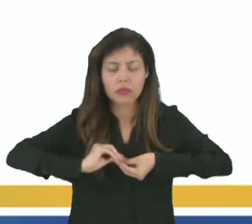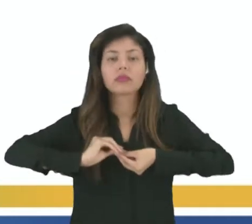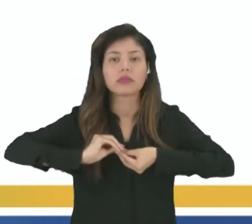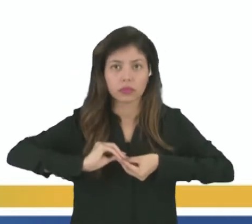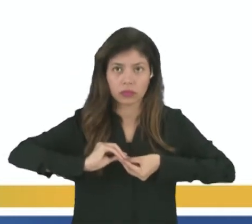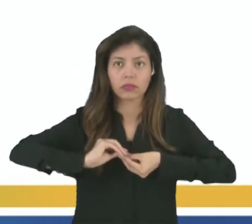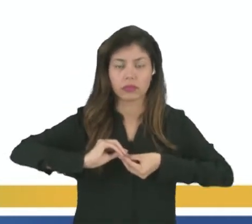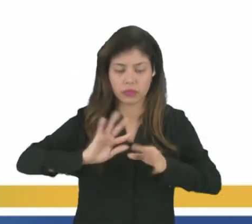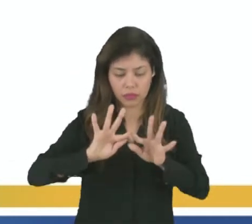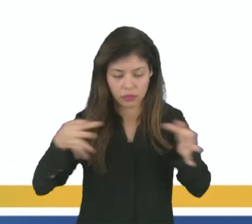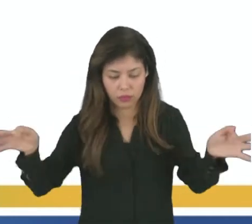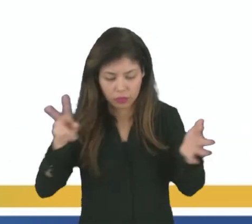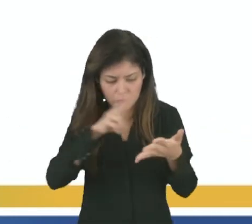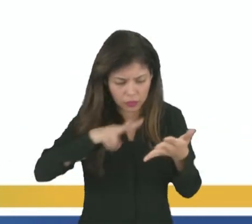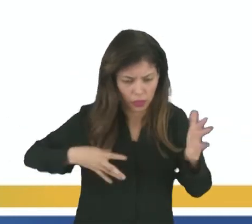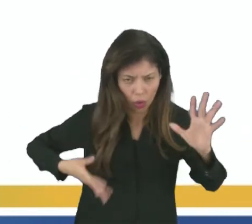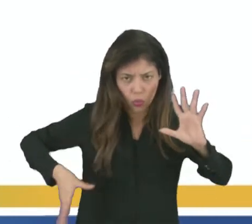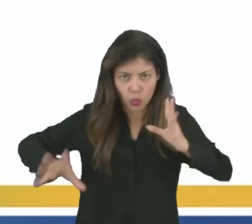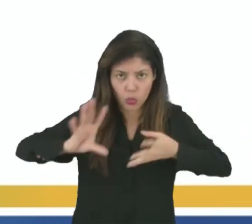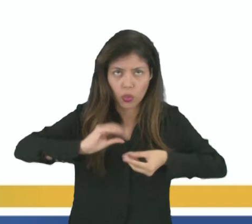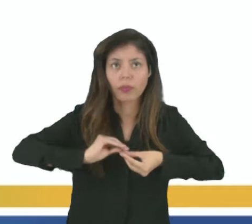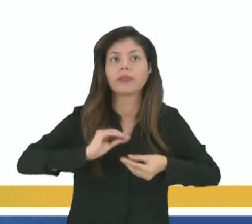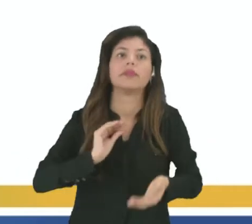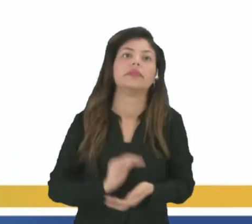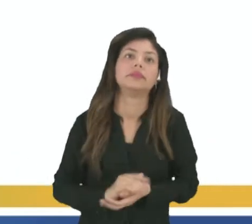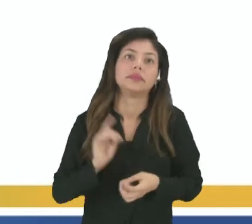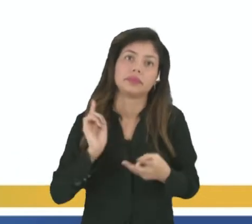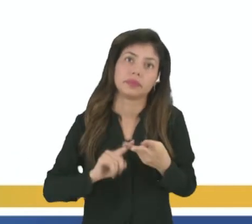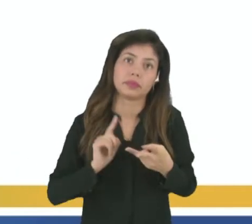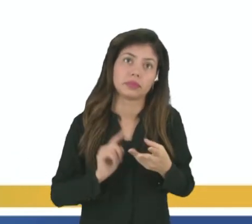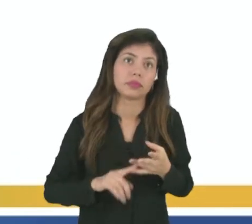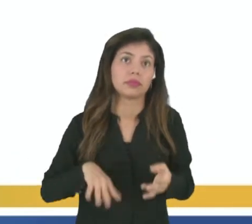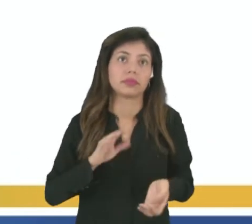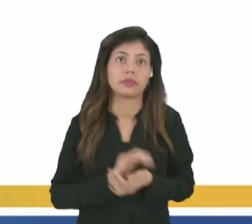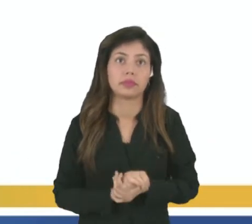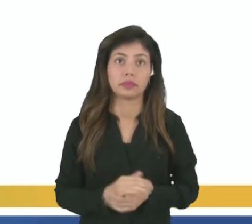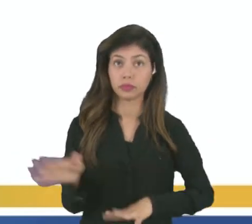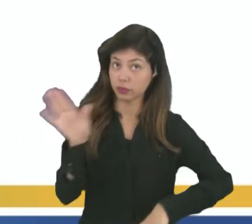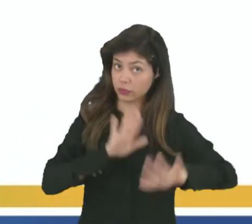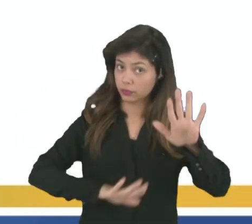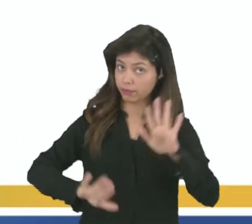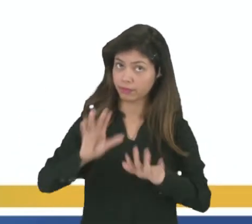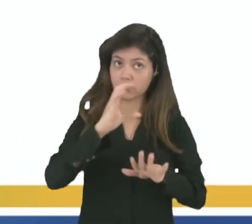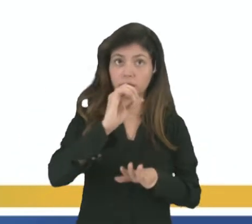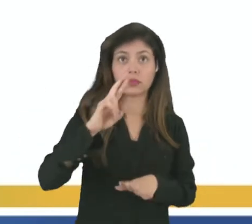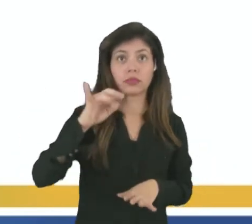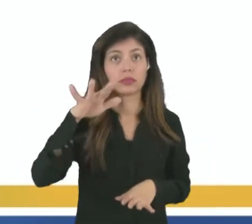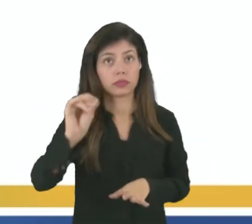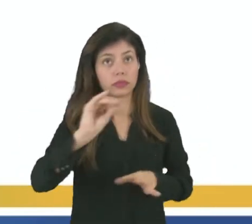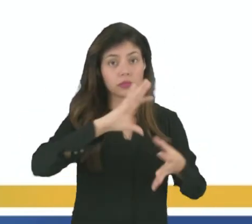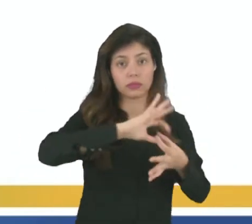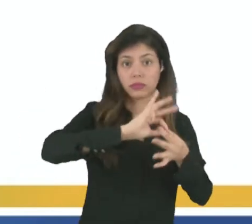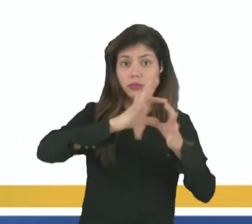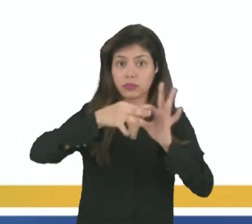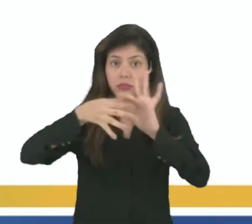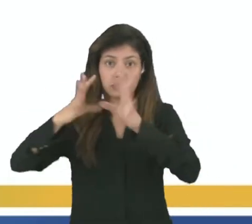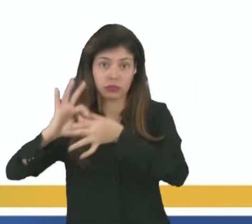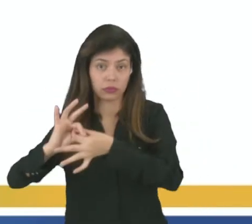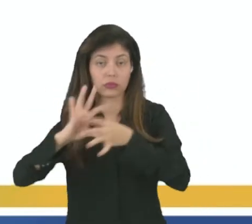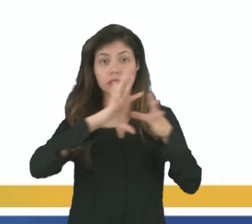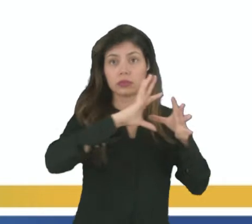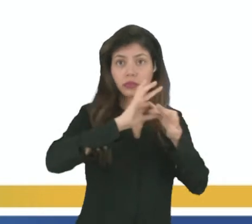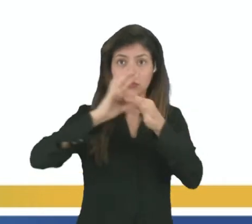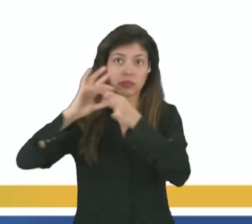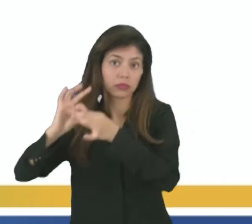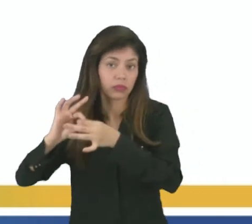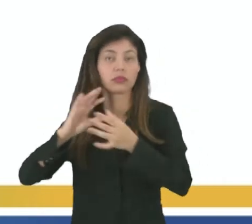tá? Isso é sintetizar. Depois, cuidado com a coesão e coerência. O que você leu, o que